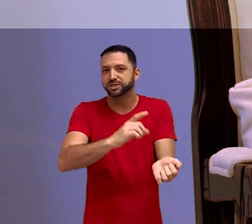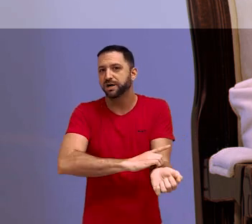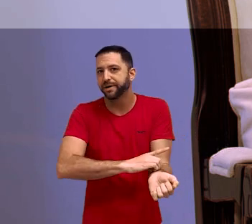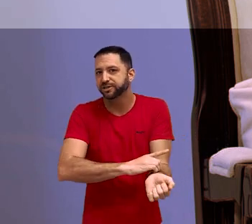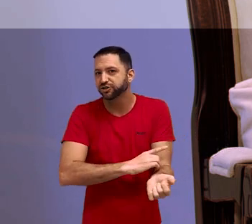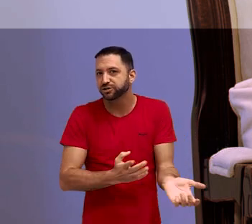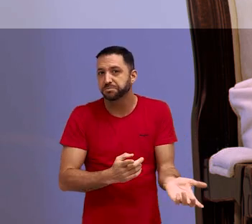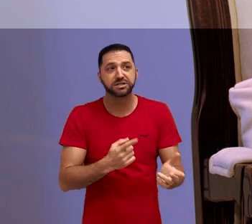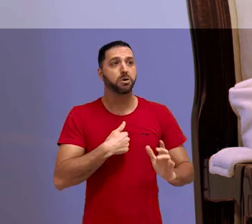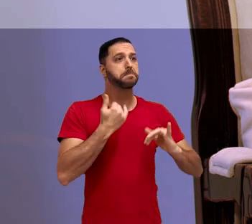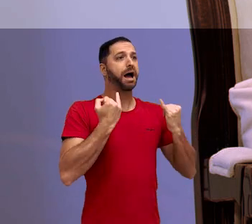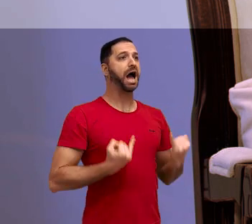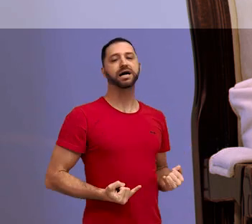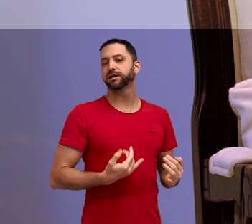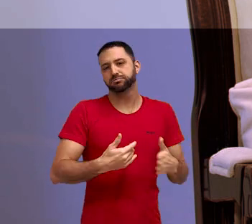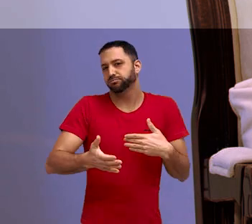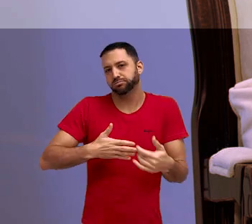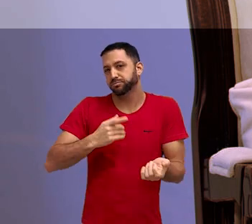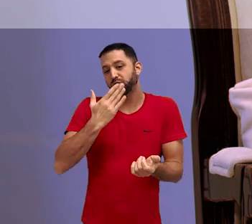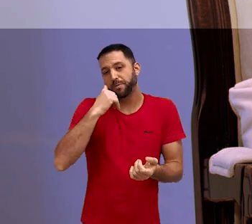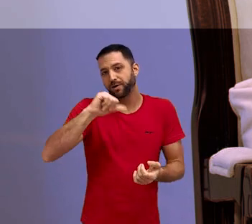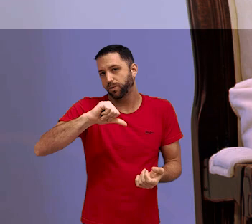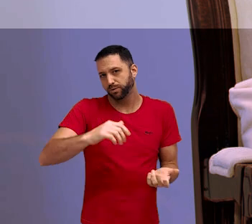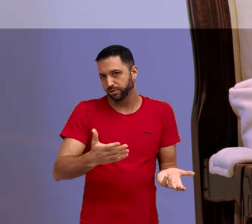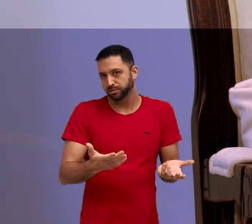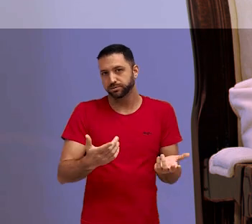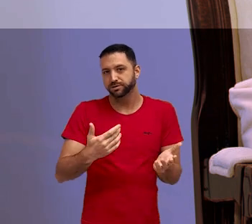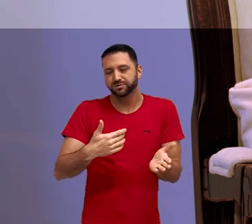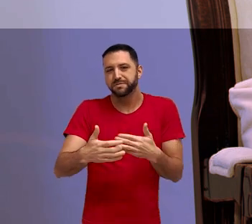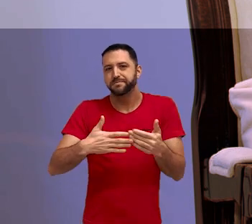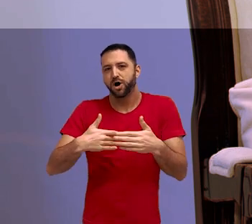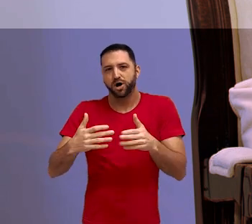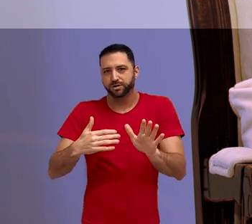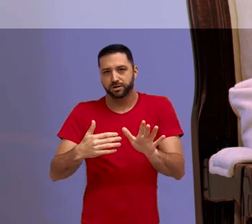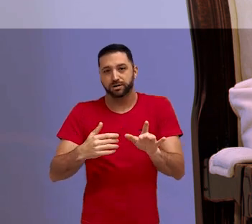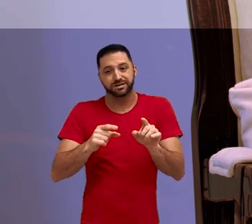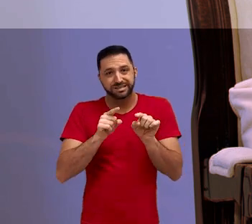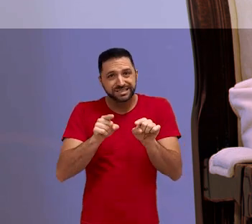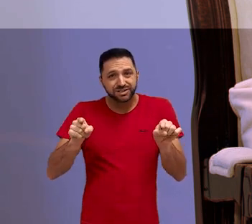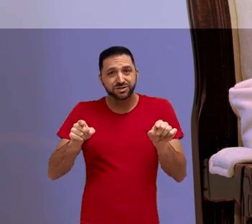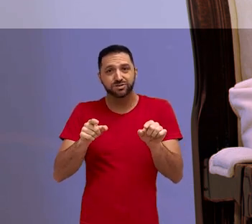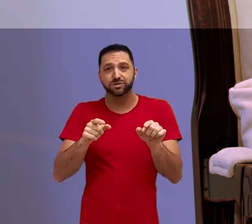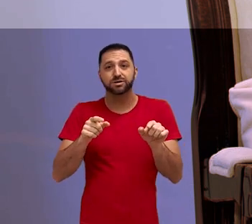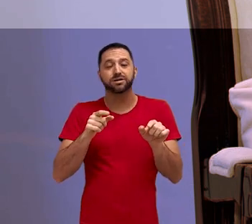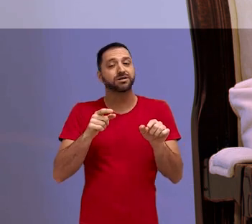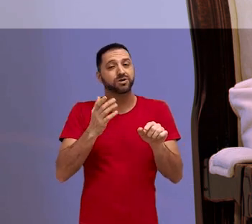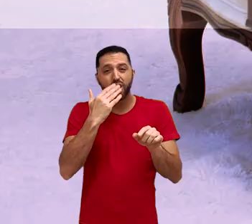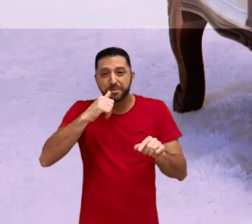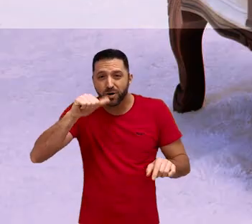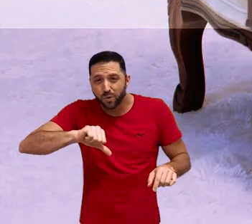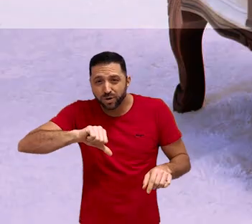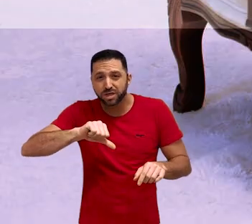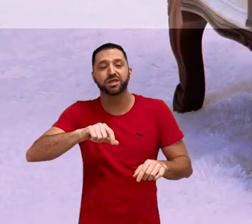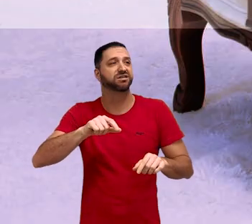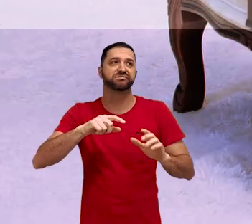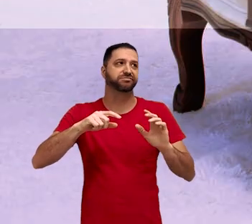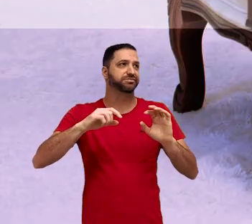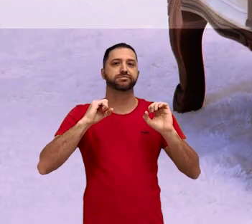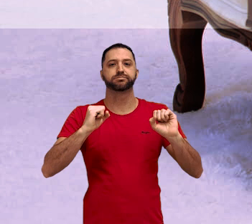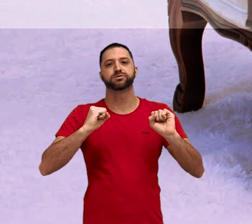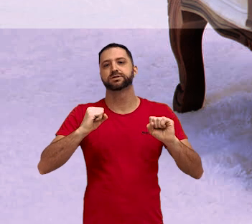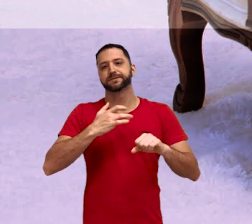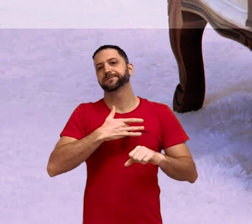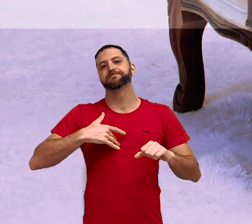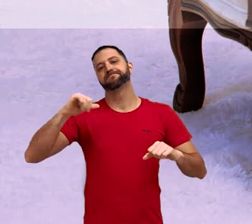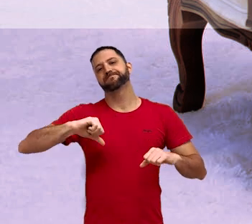pode ser uma magrinha que está pré-diabética. Você pode ser uma magrinha que está com colesterol, triglicerídeos alto. Então, são vários adendos